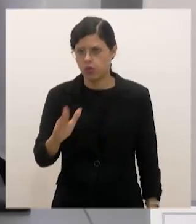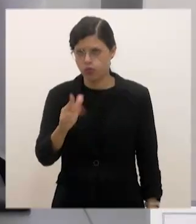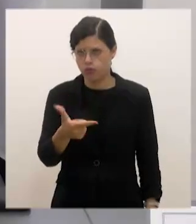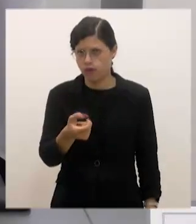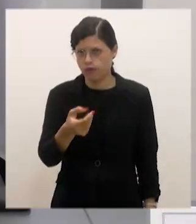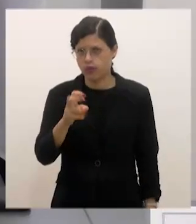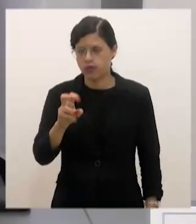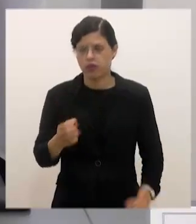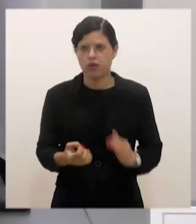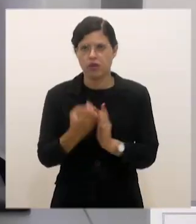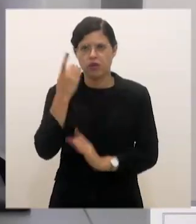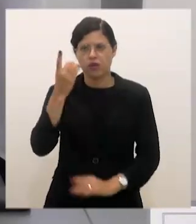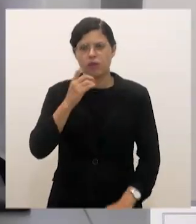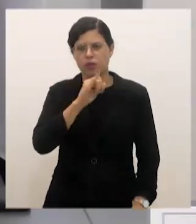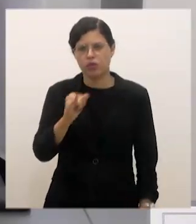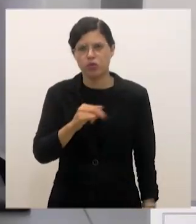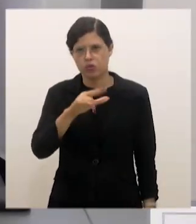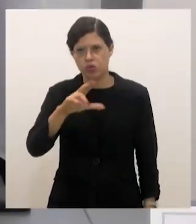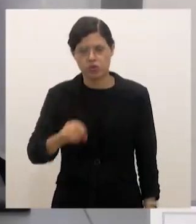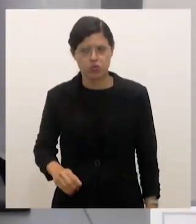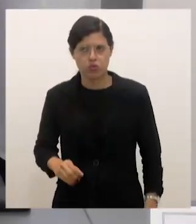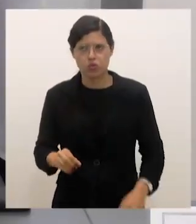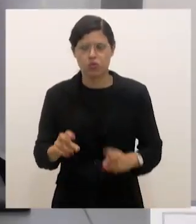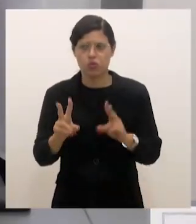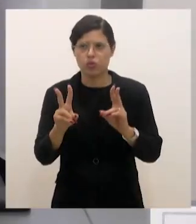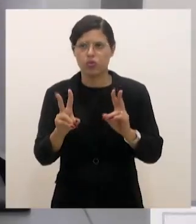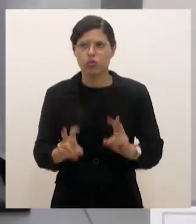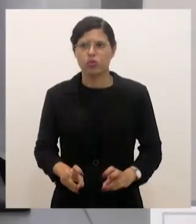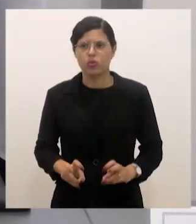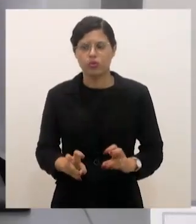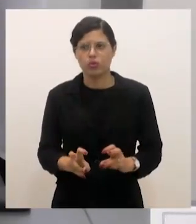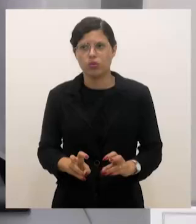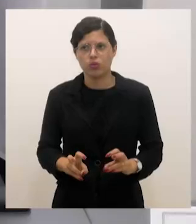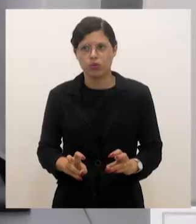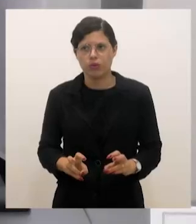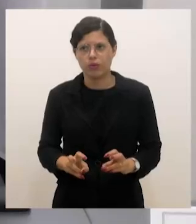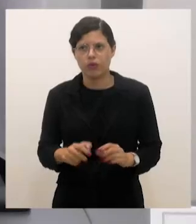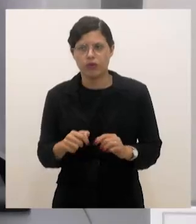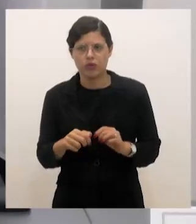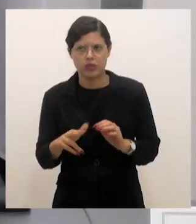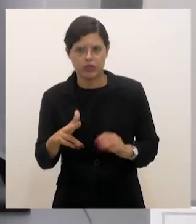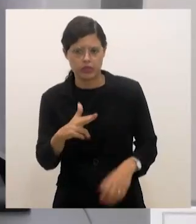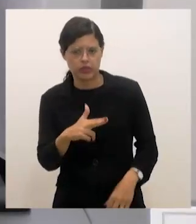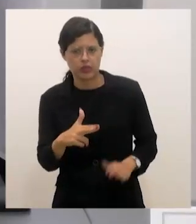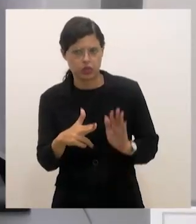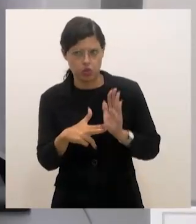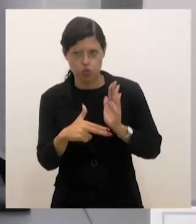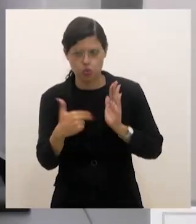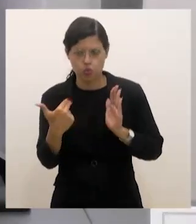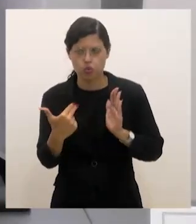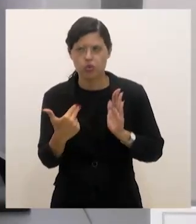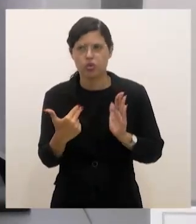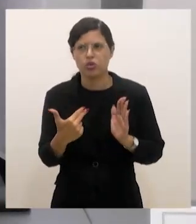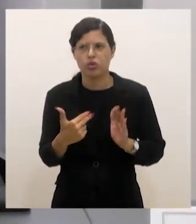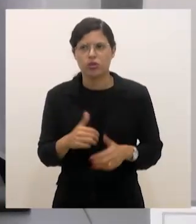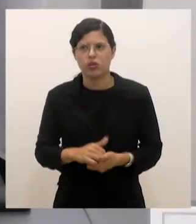deputado Júlio Rocha, que estabelece a prestação de cirurgia para correção